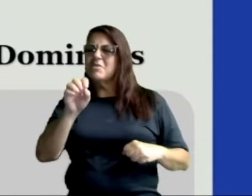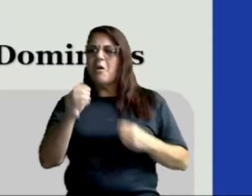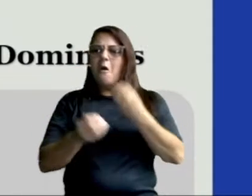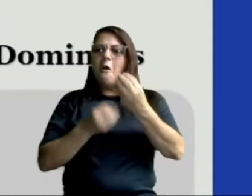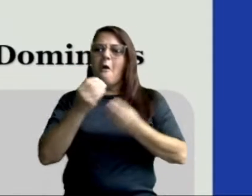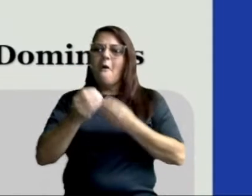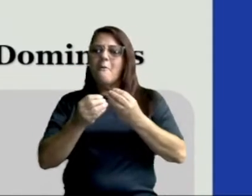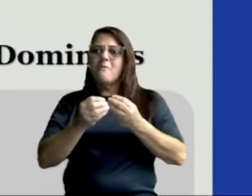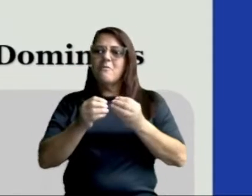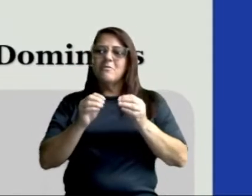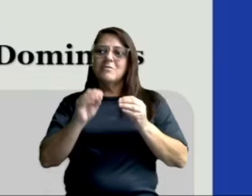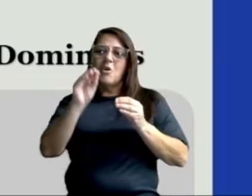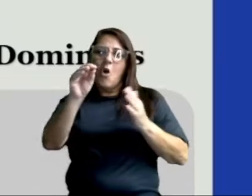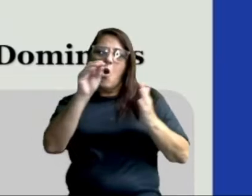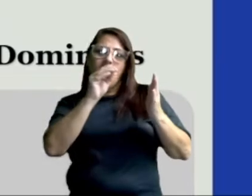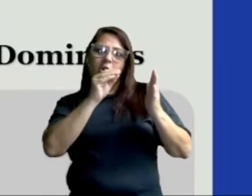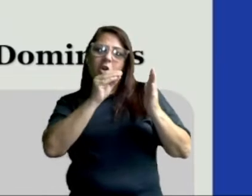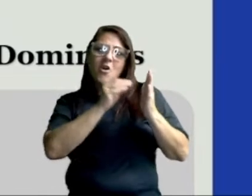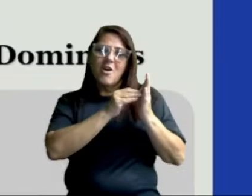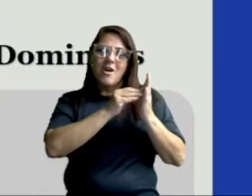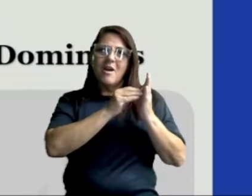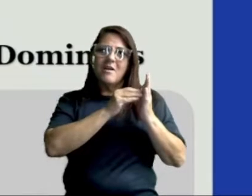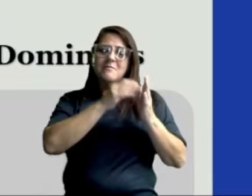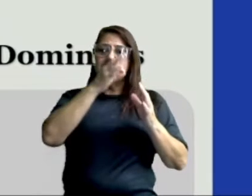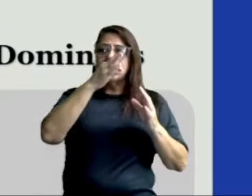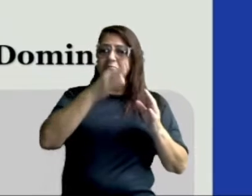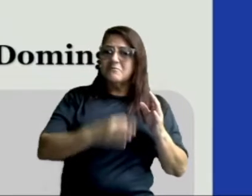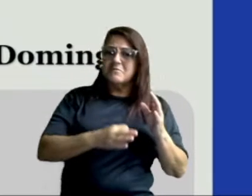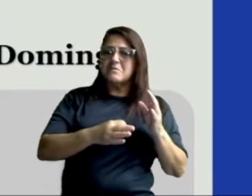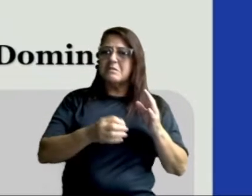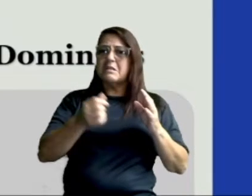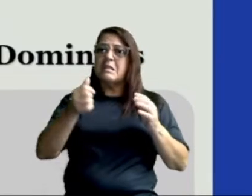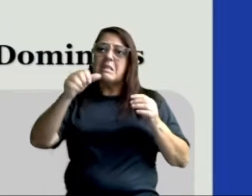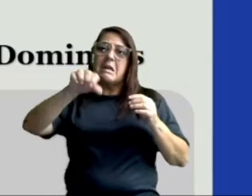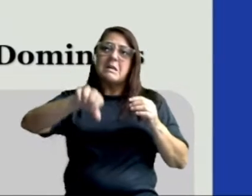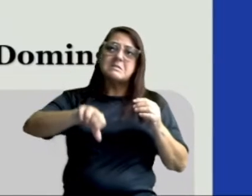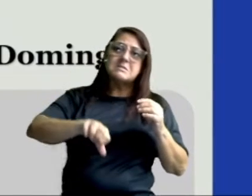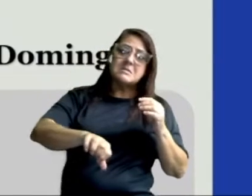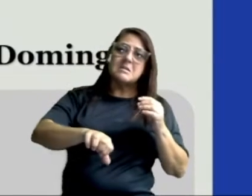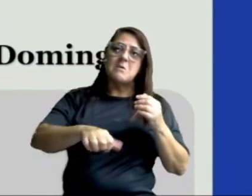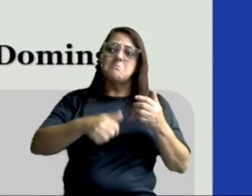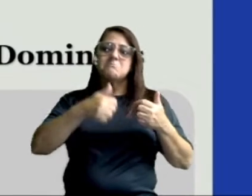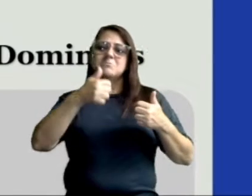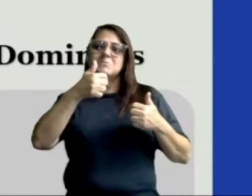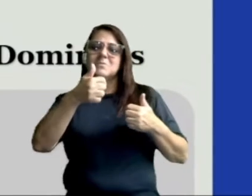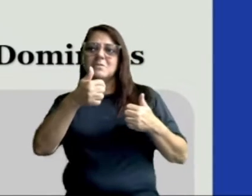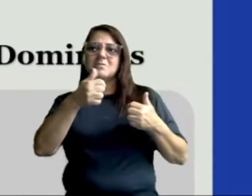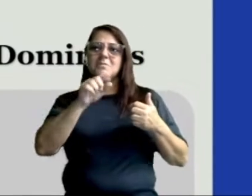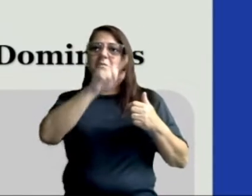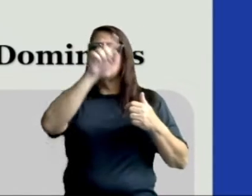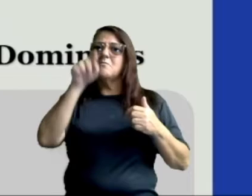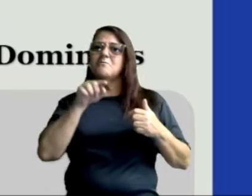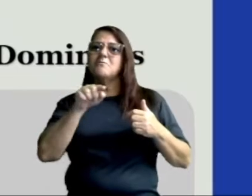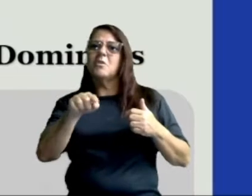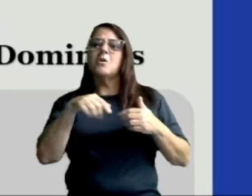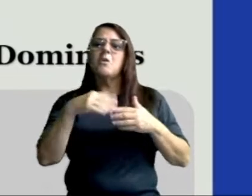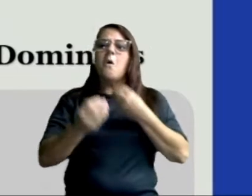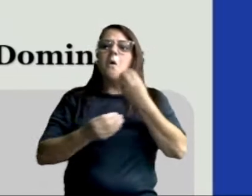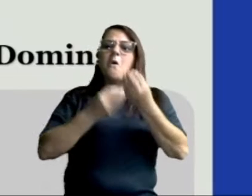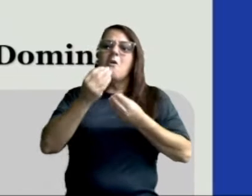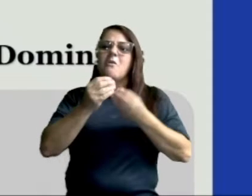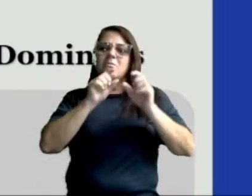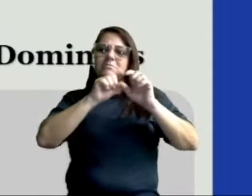a gente coloca esse verbo na afirmação, na negação e nas frases interrogativas? Como é que